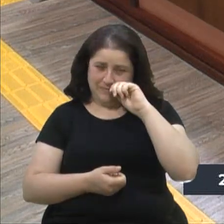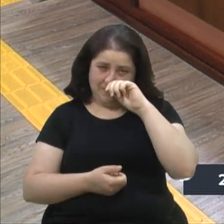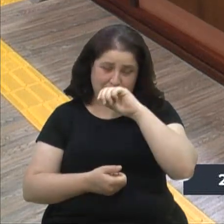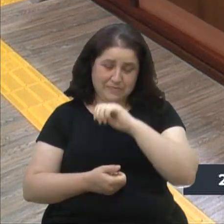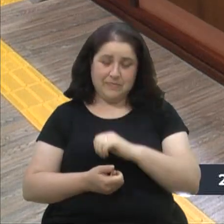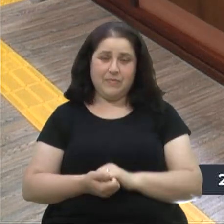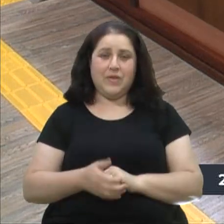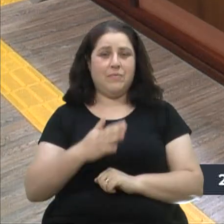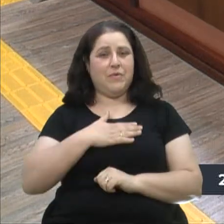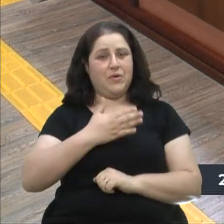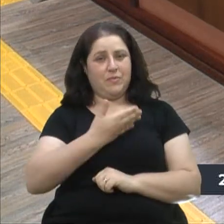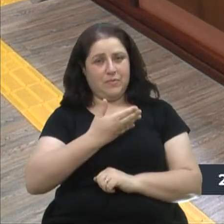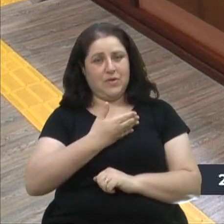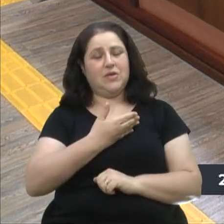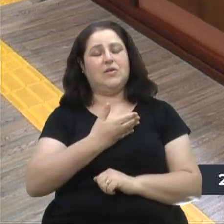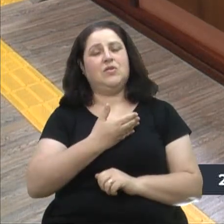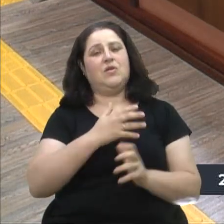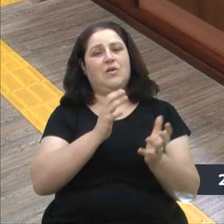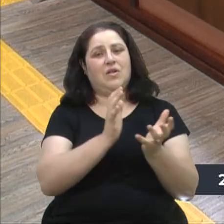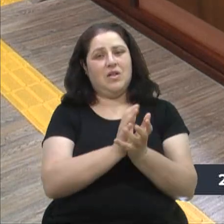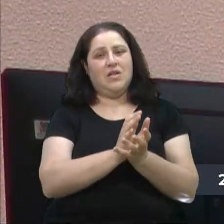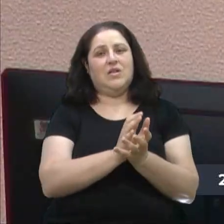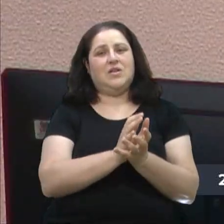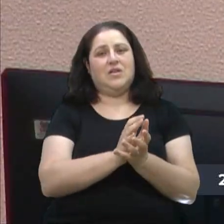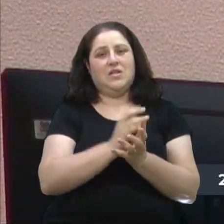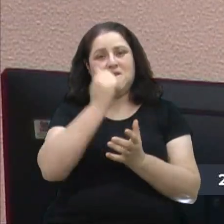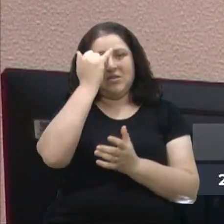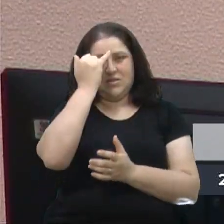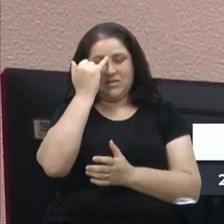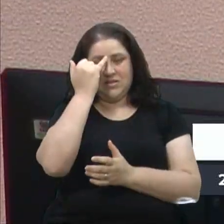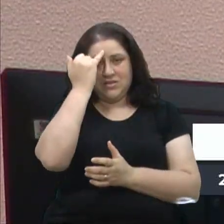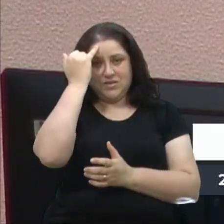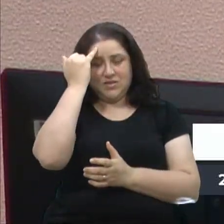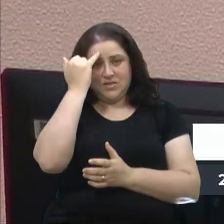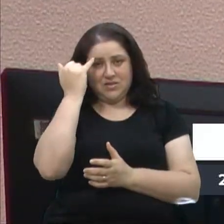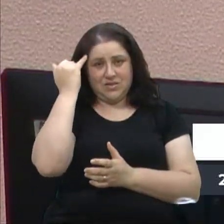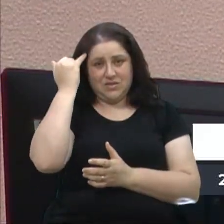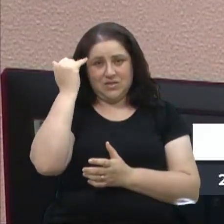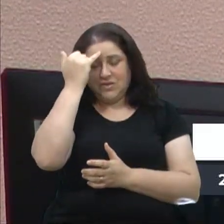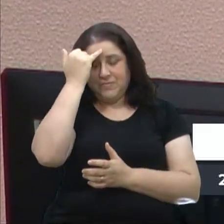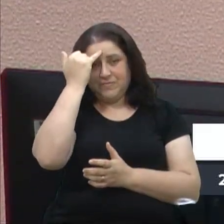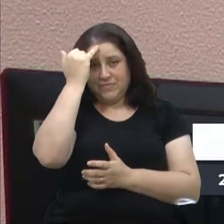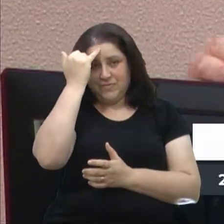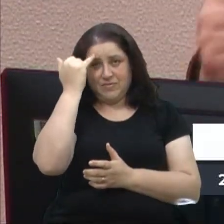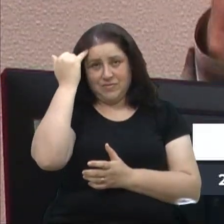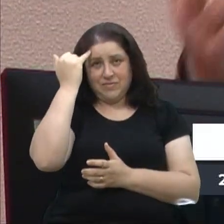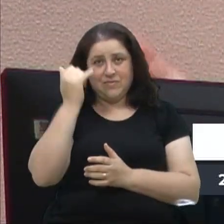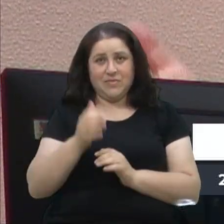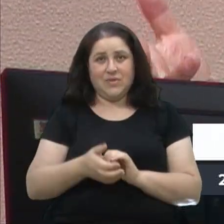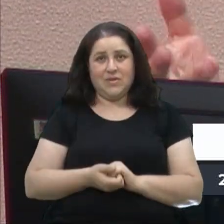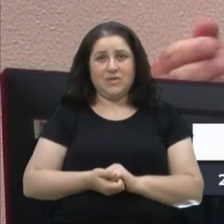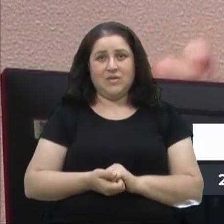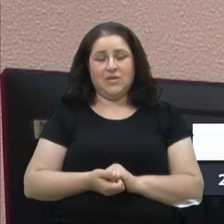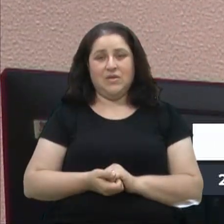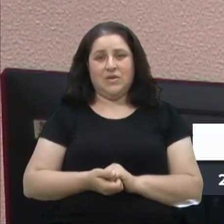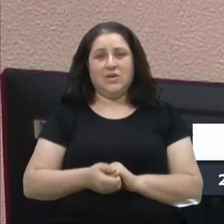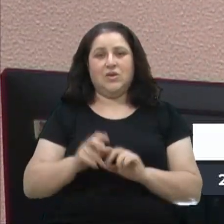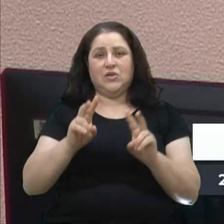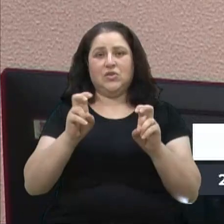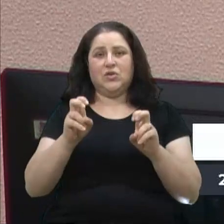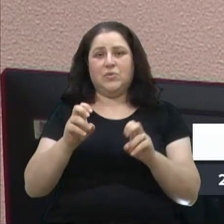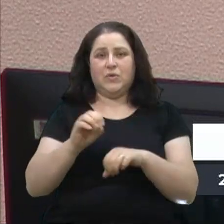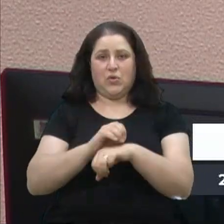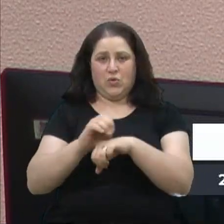Meu amigo, companheiro D'Ambrós, na questão da extração mineral e